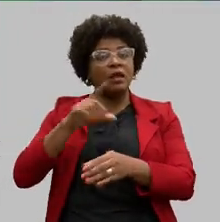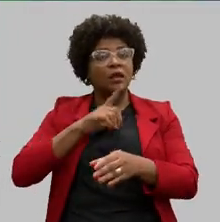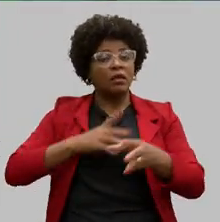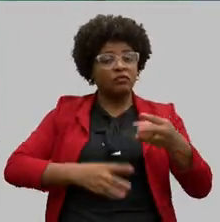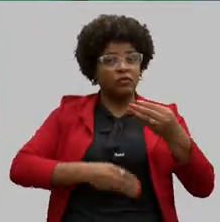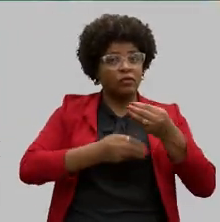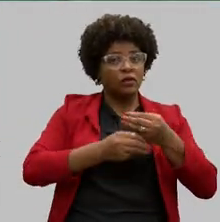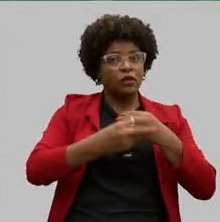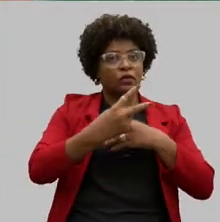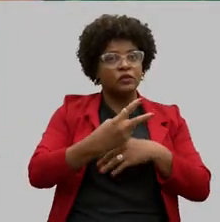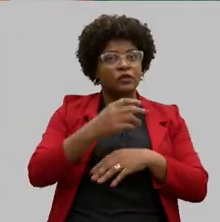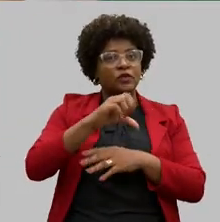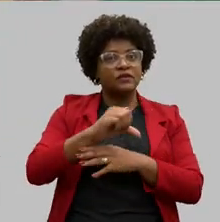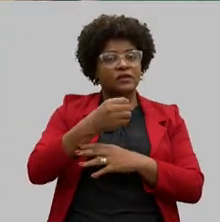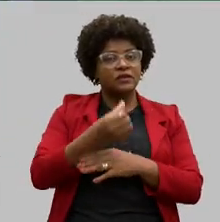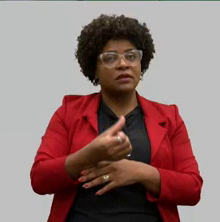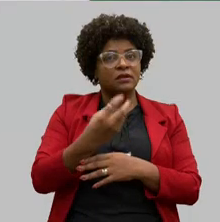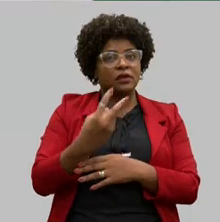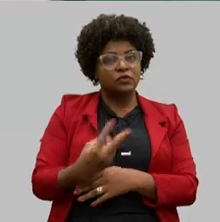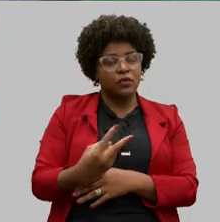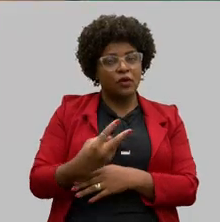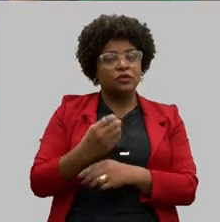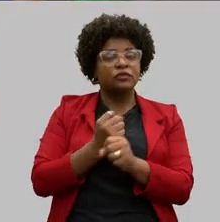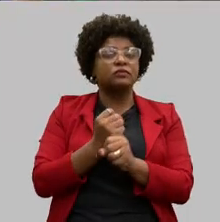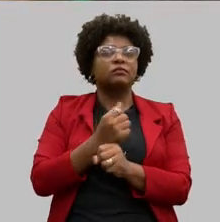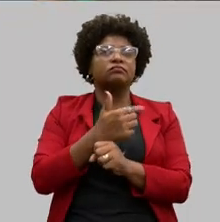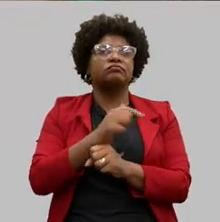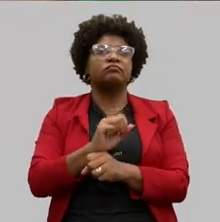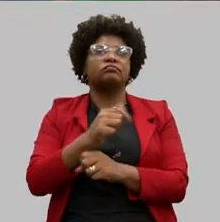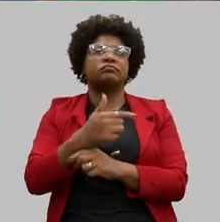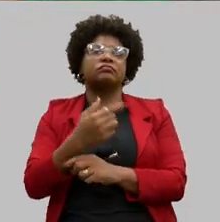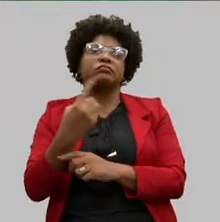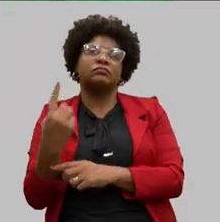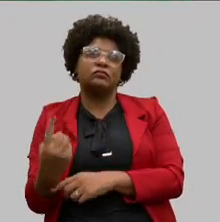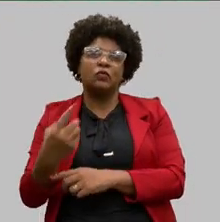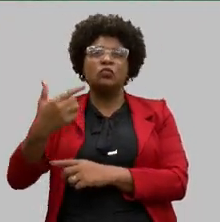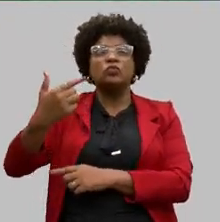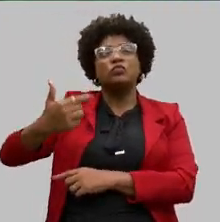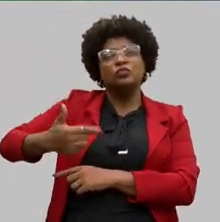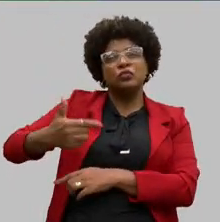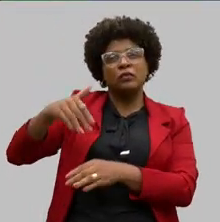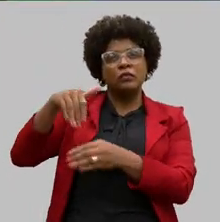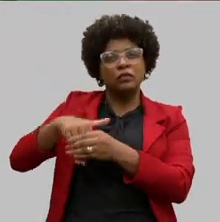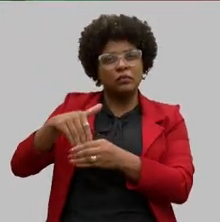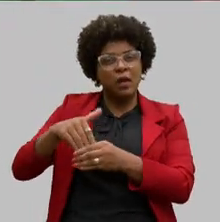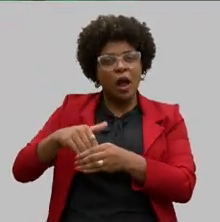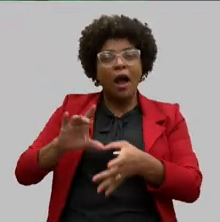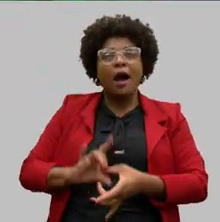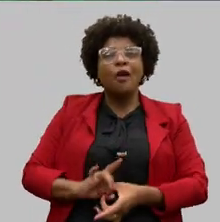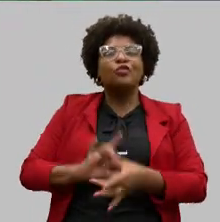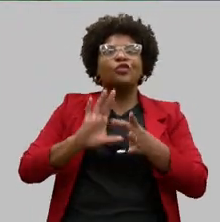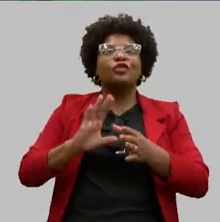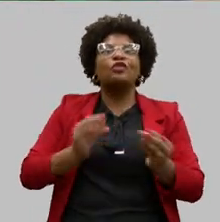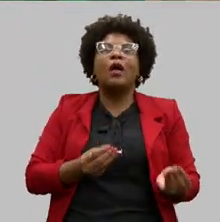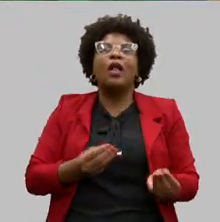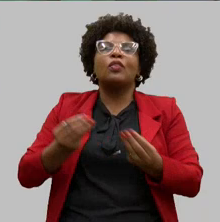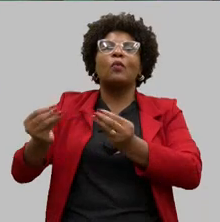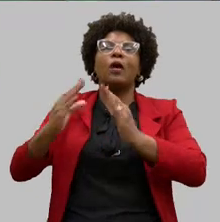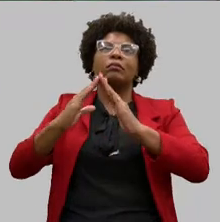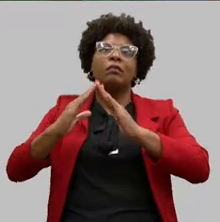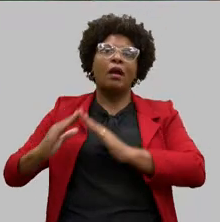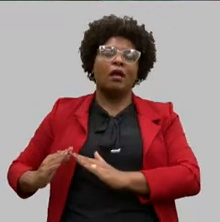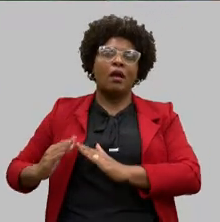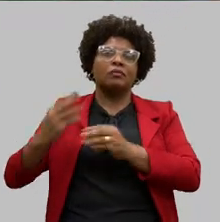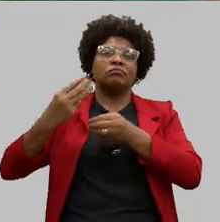de 2021 em segundo turno que autoriza o poder executivo a doá o município de ubau imóvel que especifica de autoria